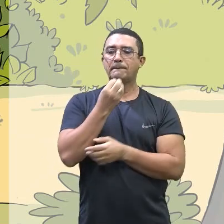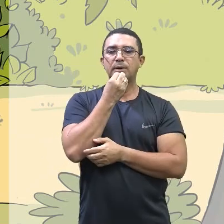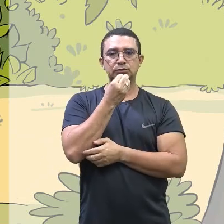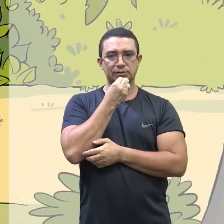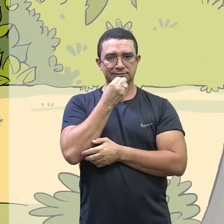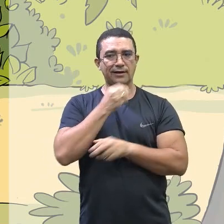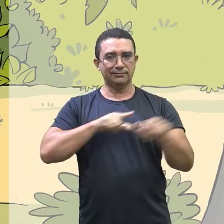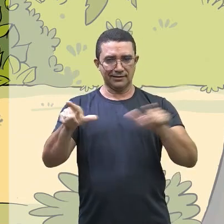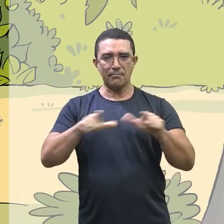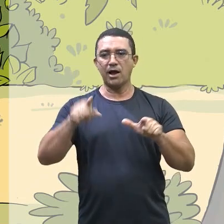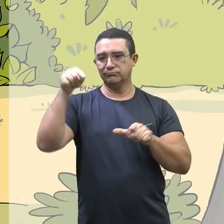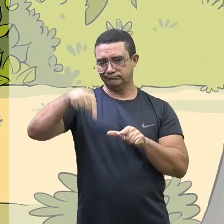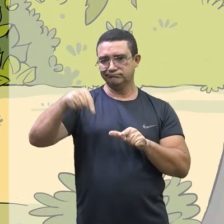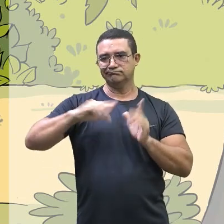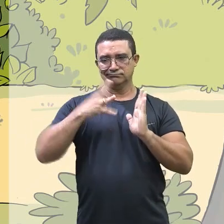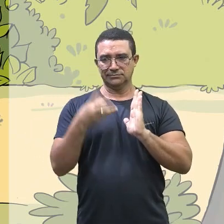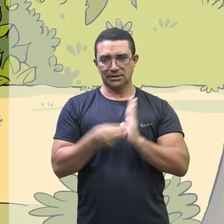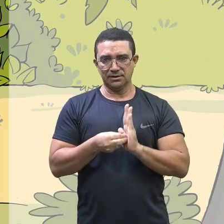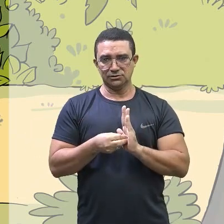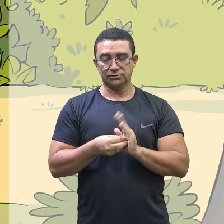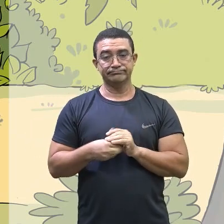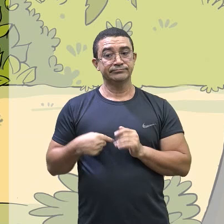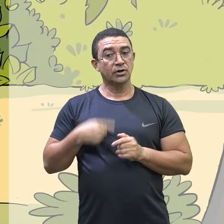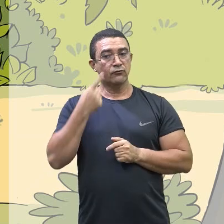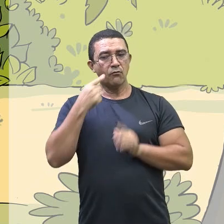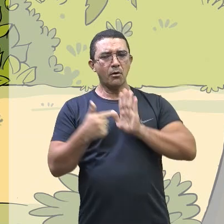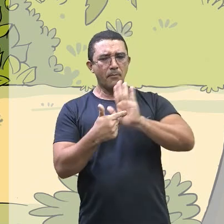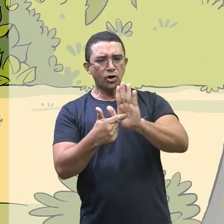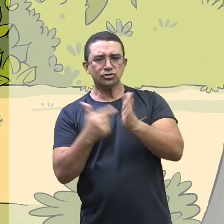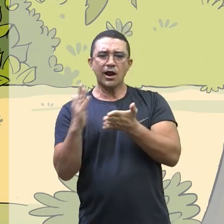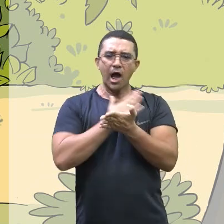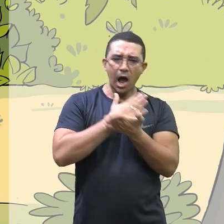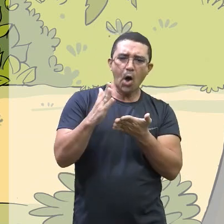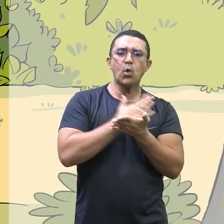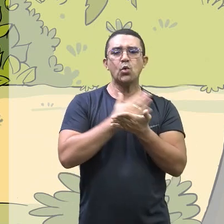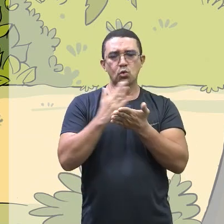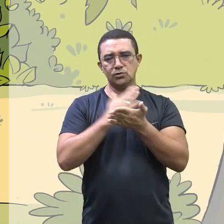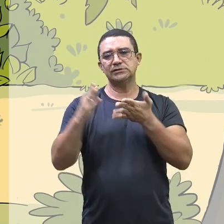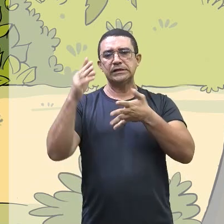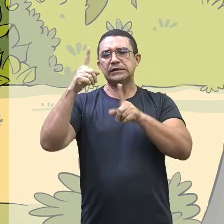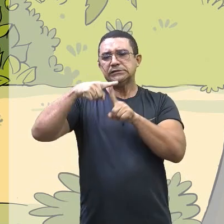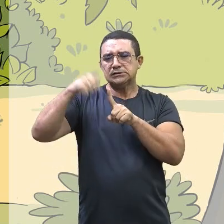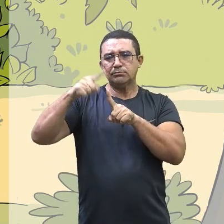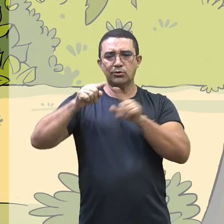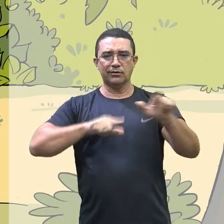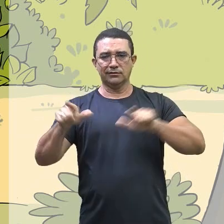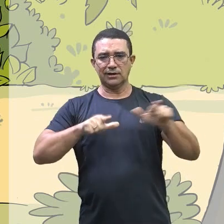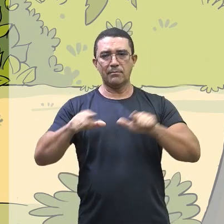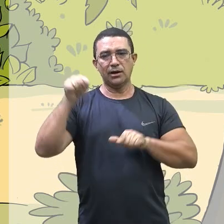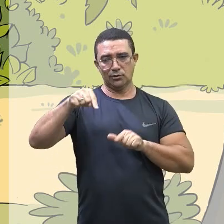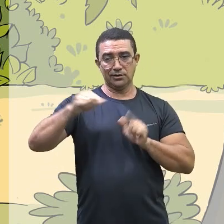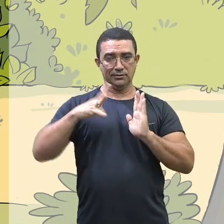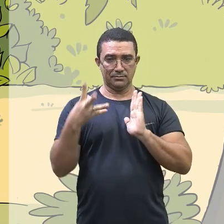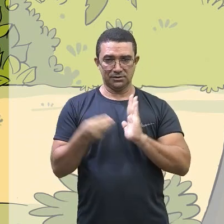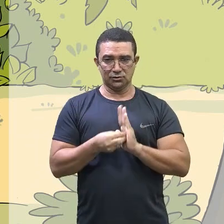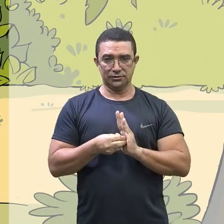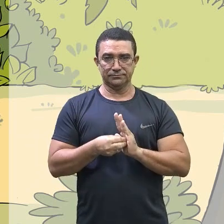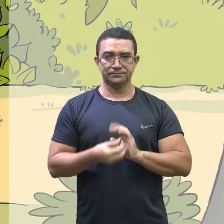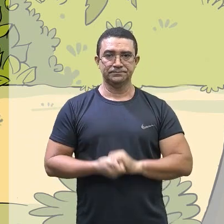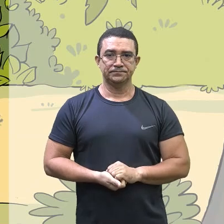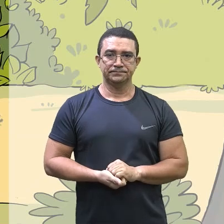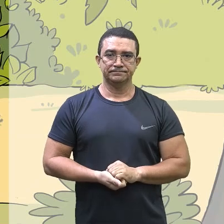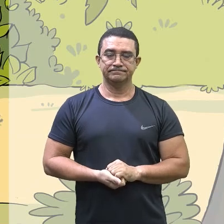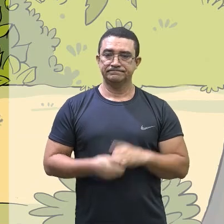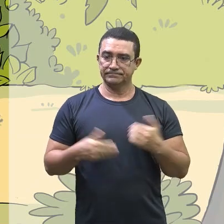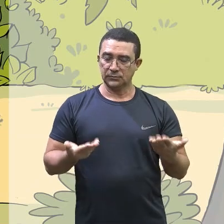vamos aqui elencar, né, algumas dessas atividades que as pessoas trabalham aqui na Amazônia, tá bom? Então, olha só, pessoal,